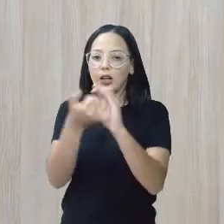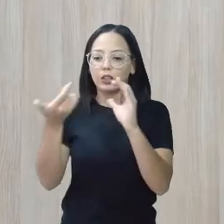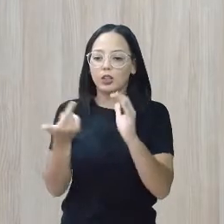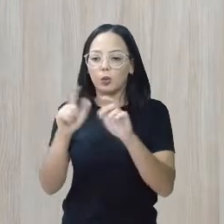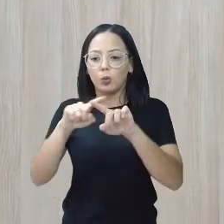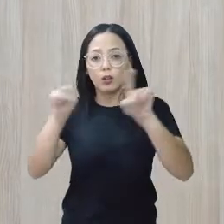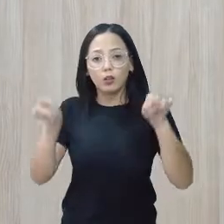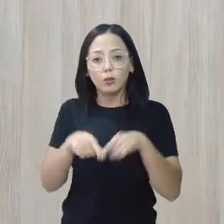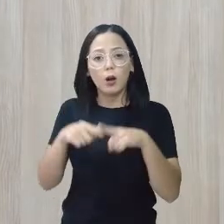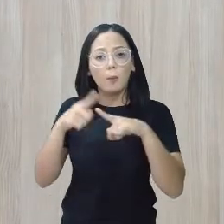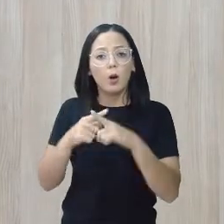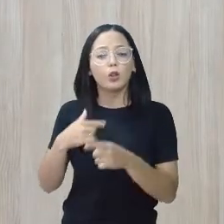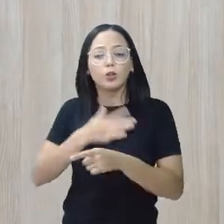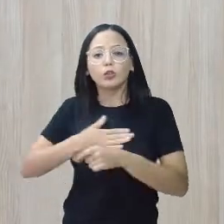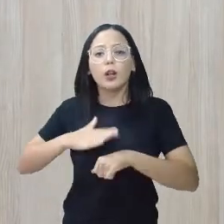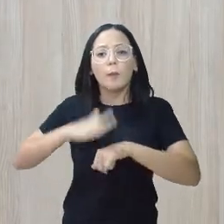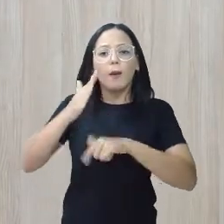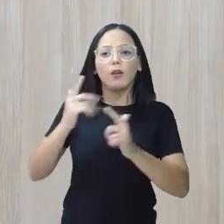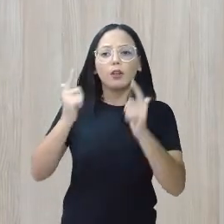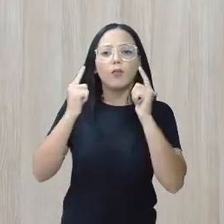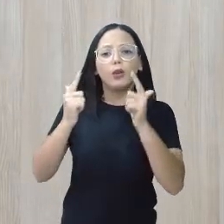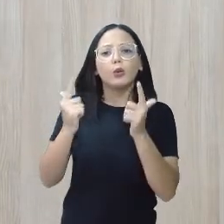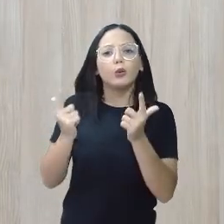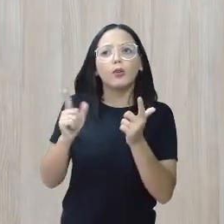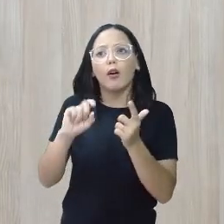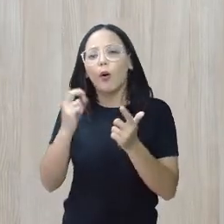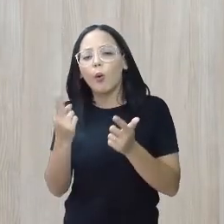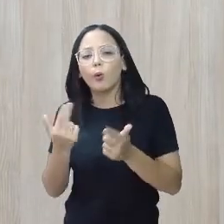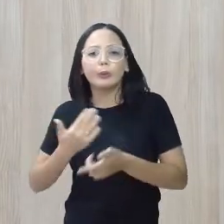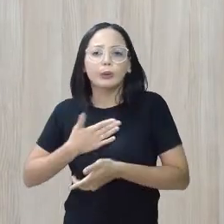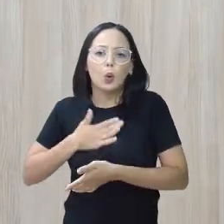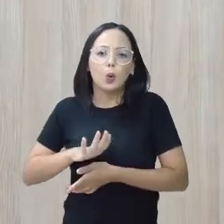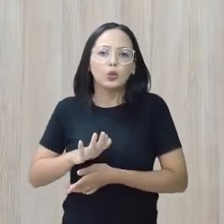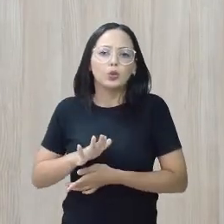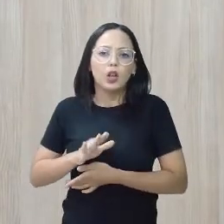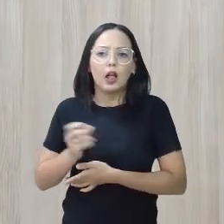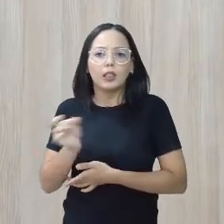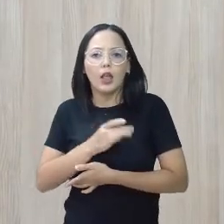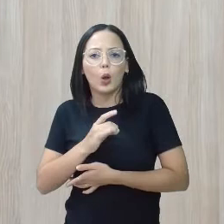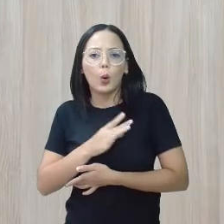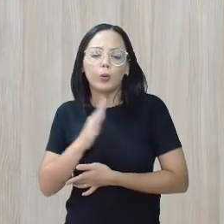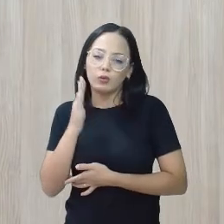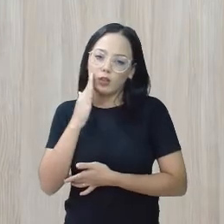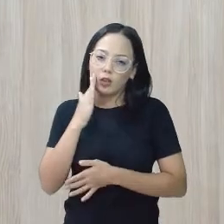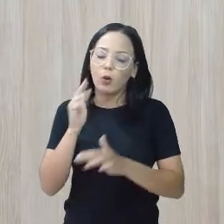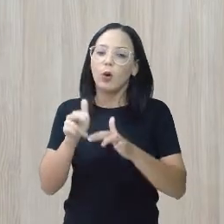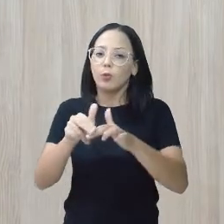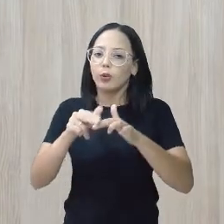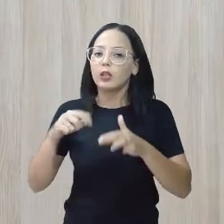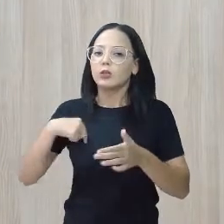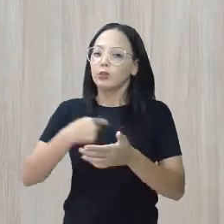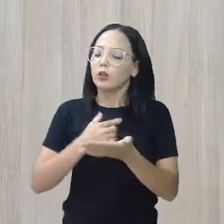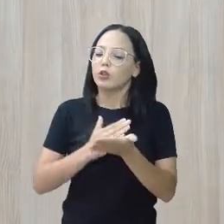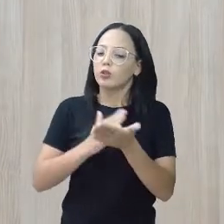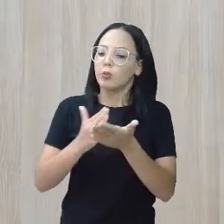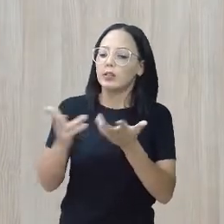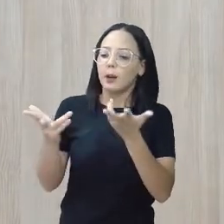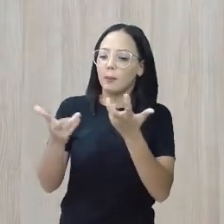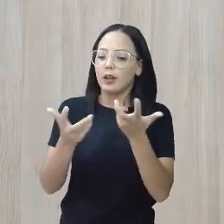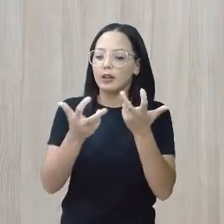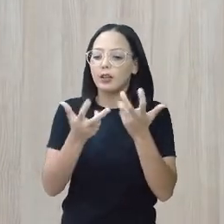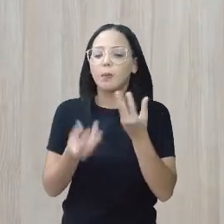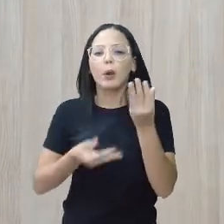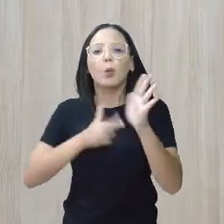pode gostar mais de aventura, por exemplo, e não gostar tanto assim de terror, suspense. Então a gente vai começar a perceber quando